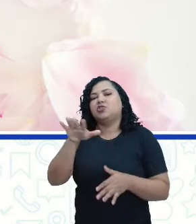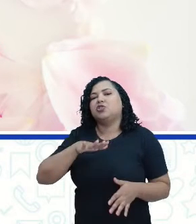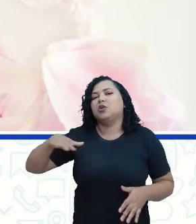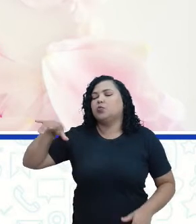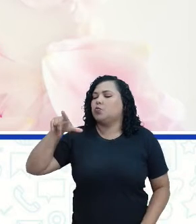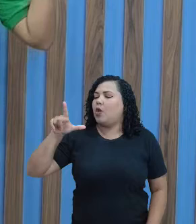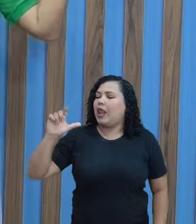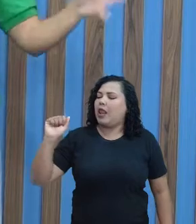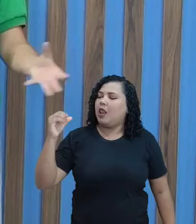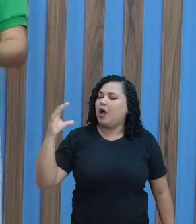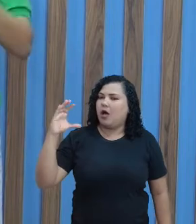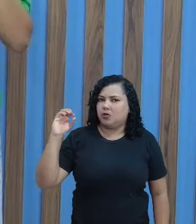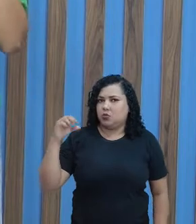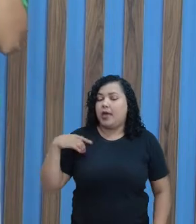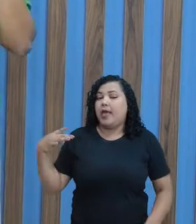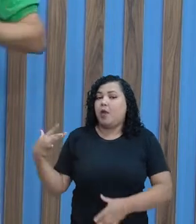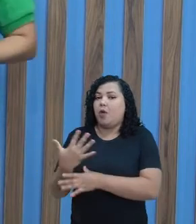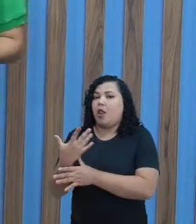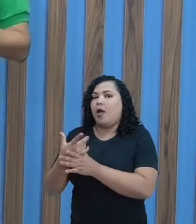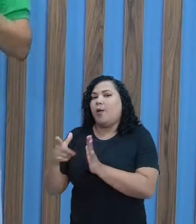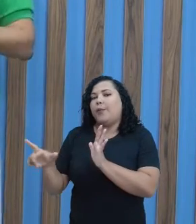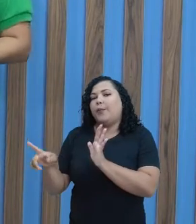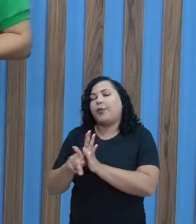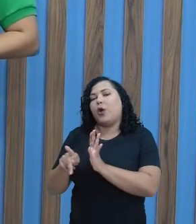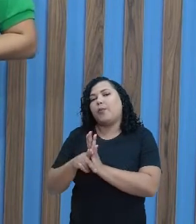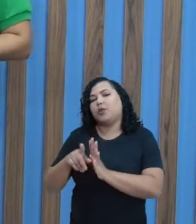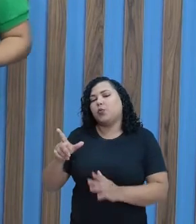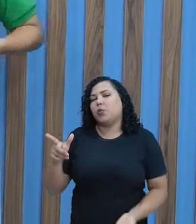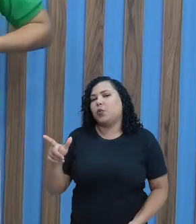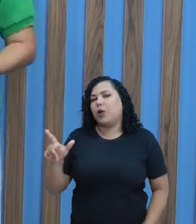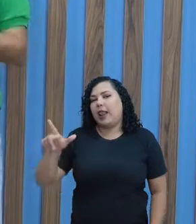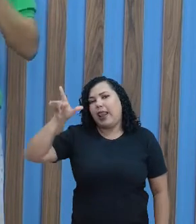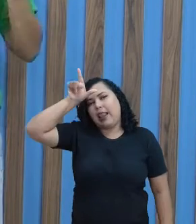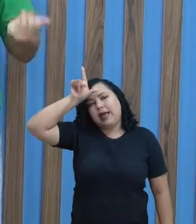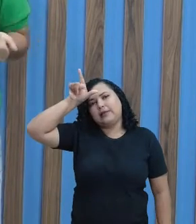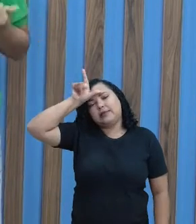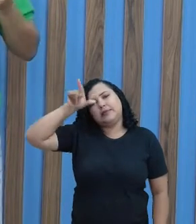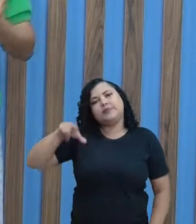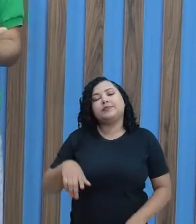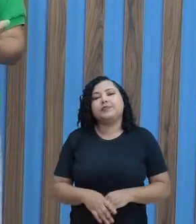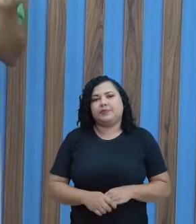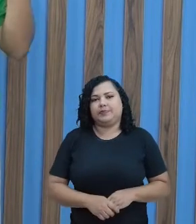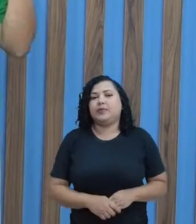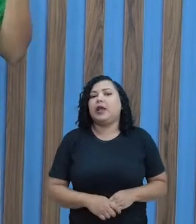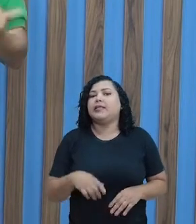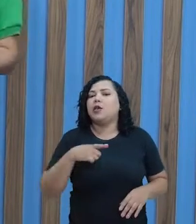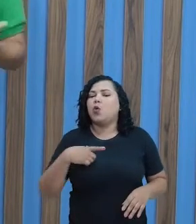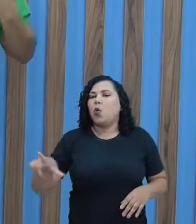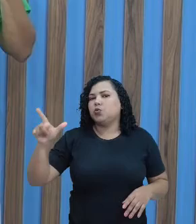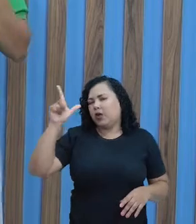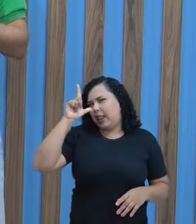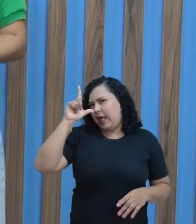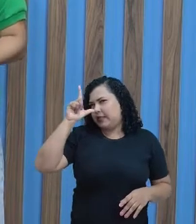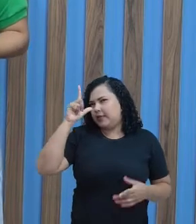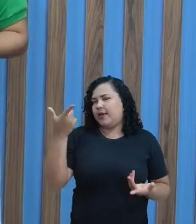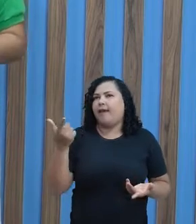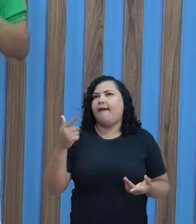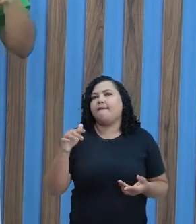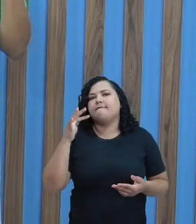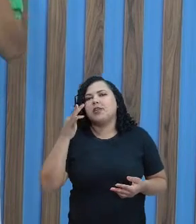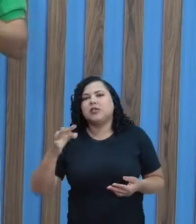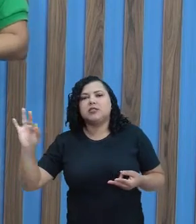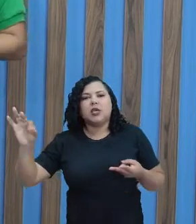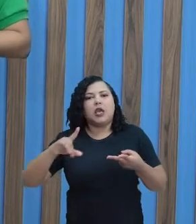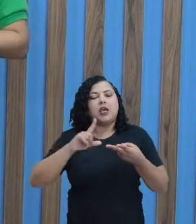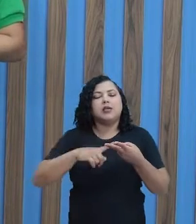região latina, porque a língua portuguesa ela deriva do latim, assim como outras línguas latinas, como o francês, o espanhol,